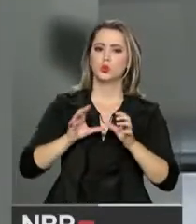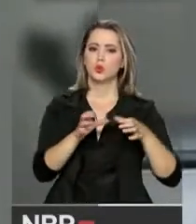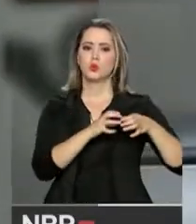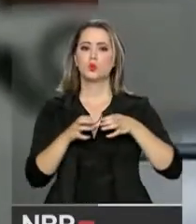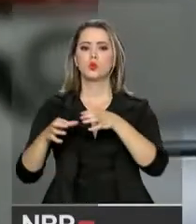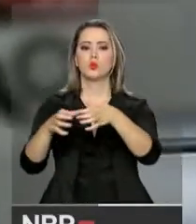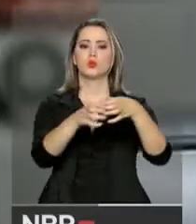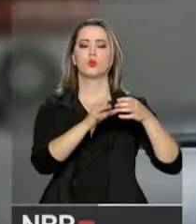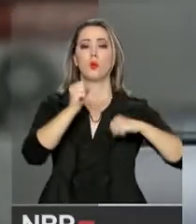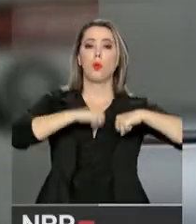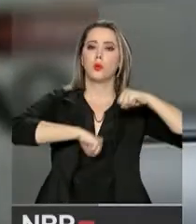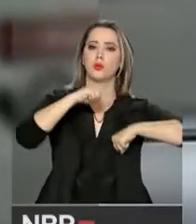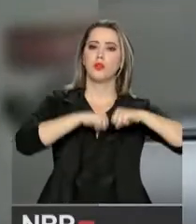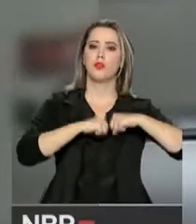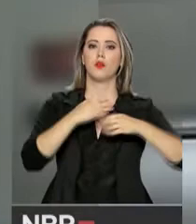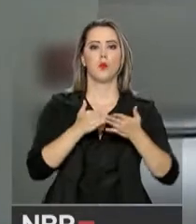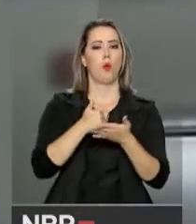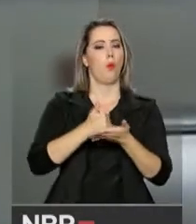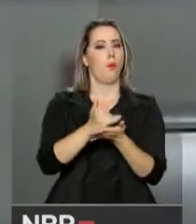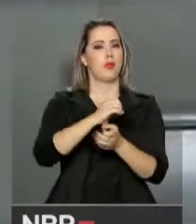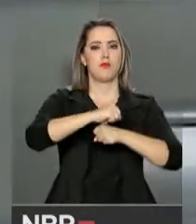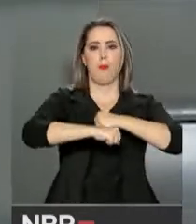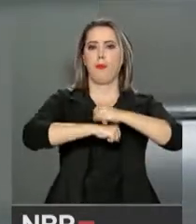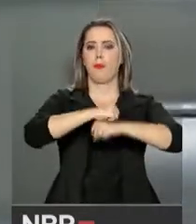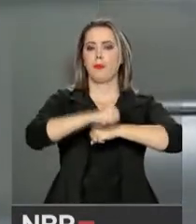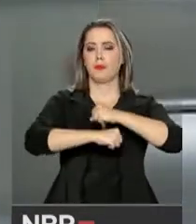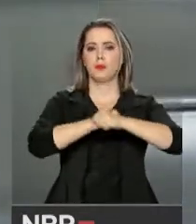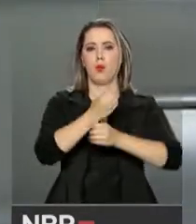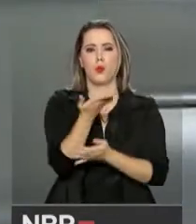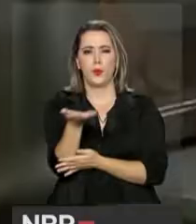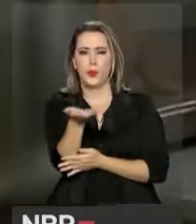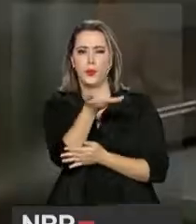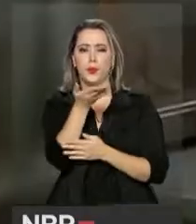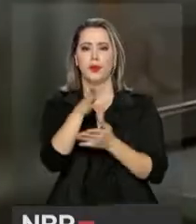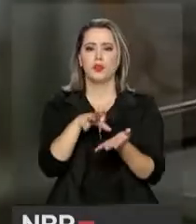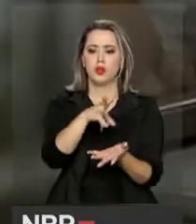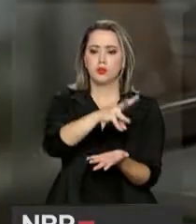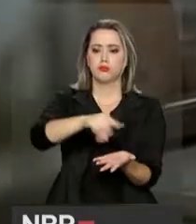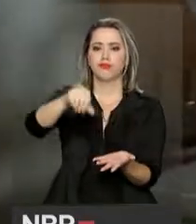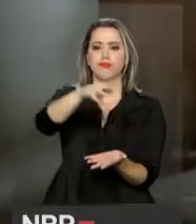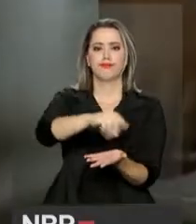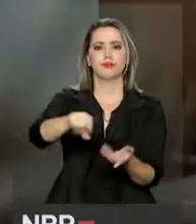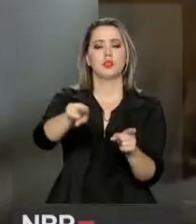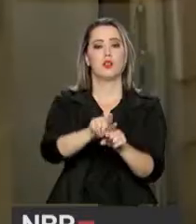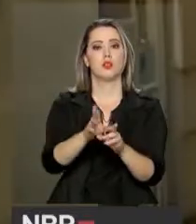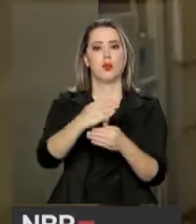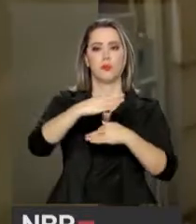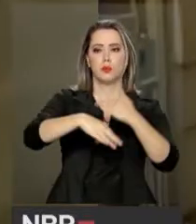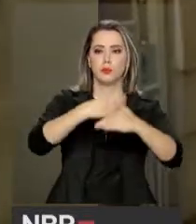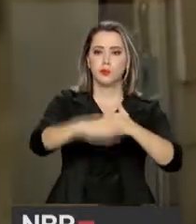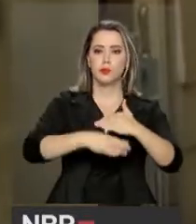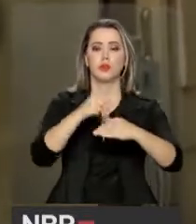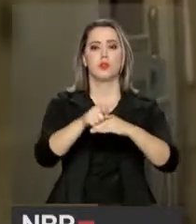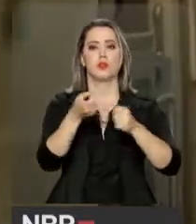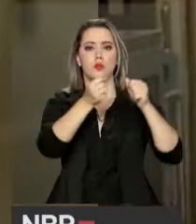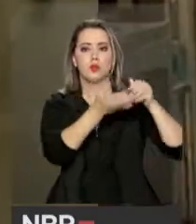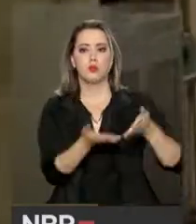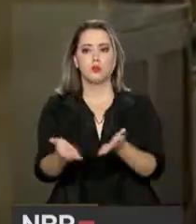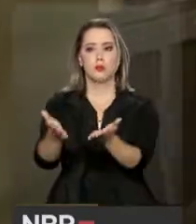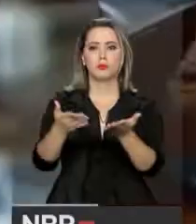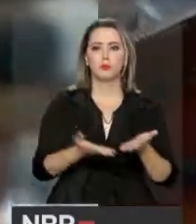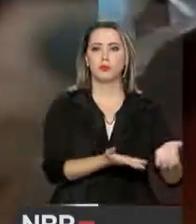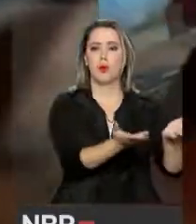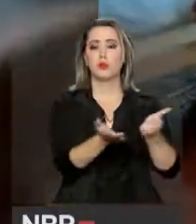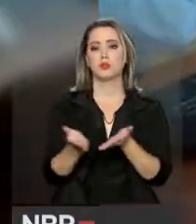todos os setores da fábrica. Da moagem do grão de trigo à produção da farinha, da embalagem dos alimentos e da distribuição dos